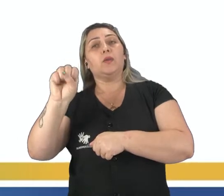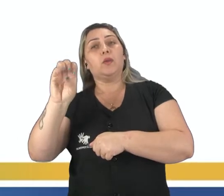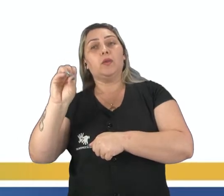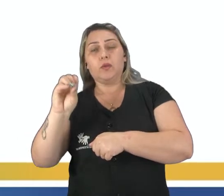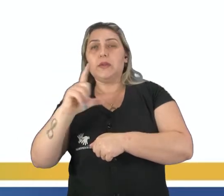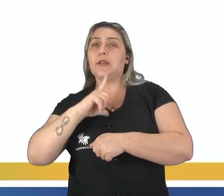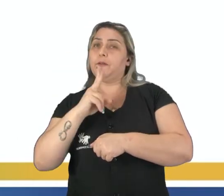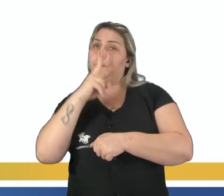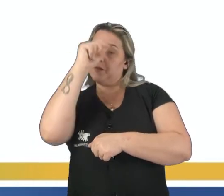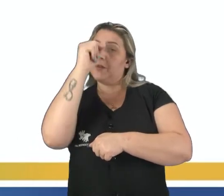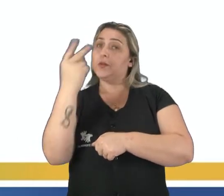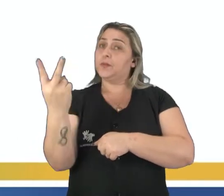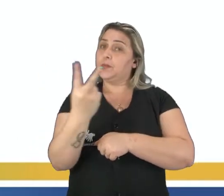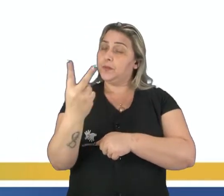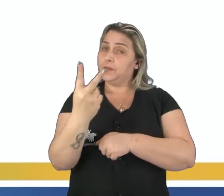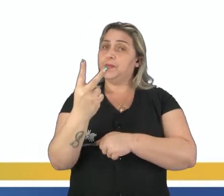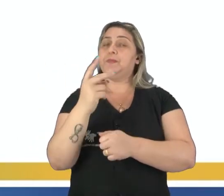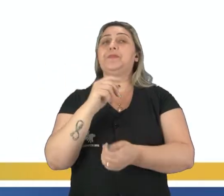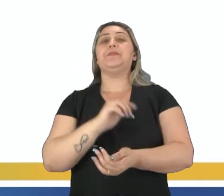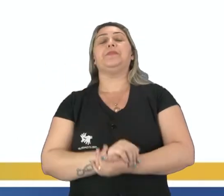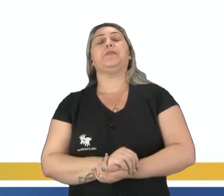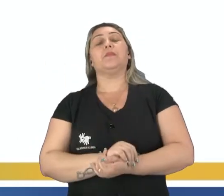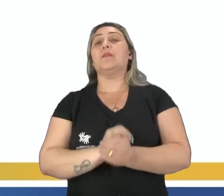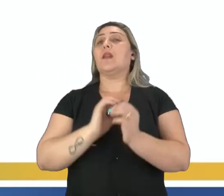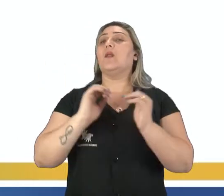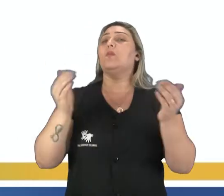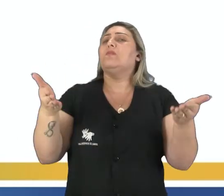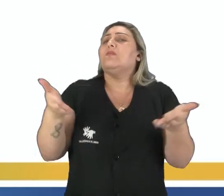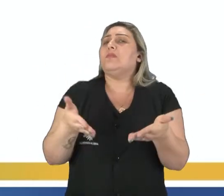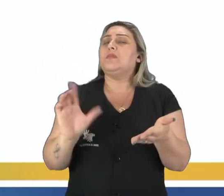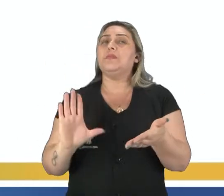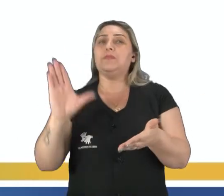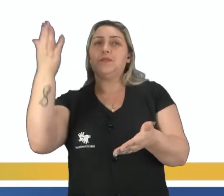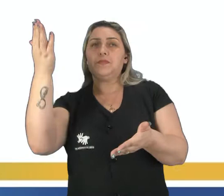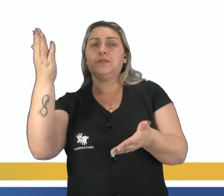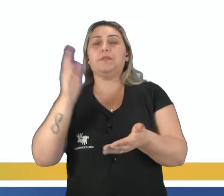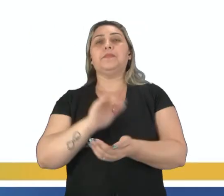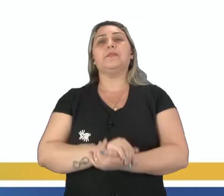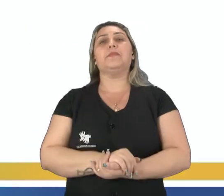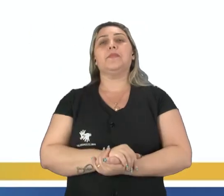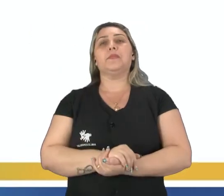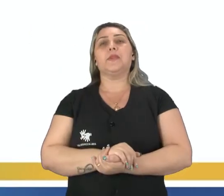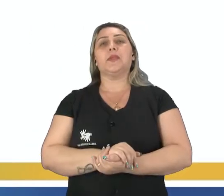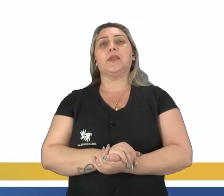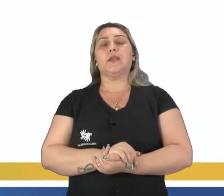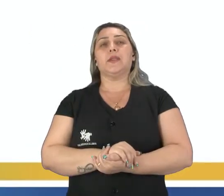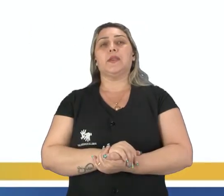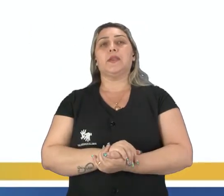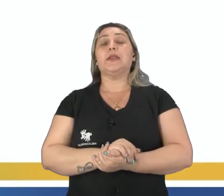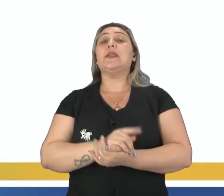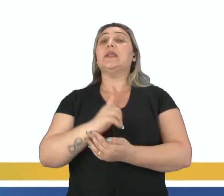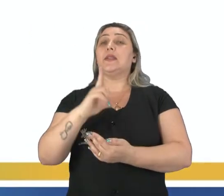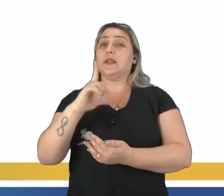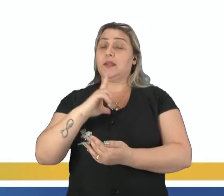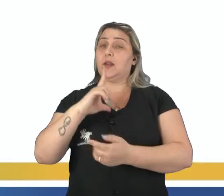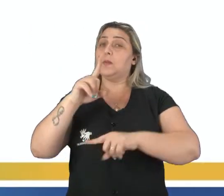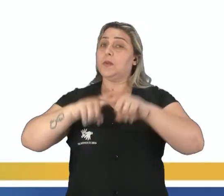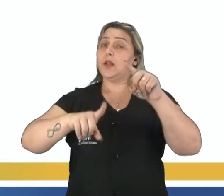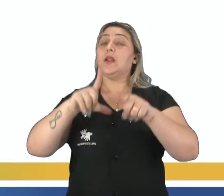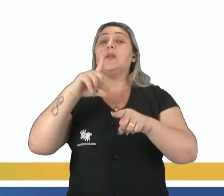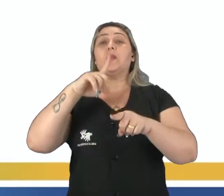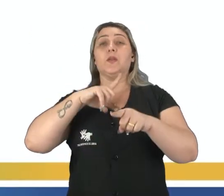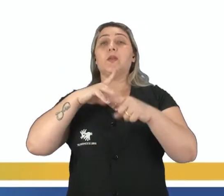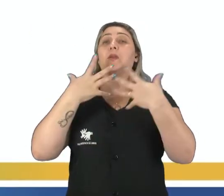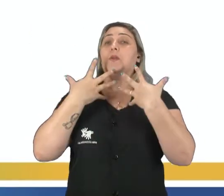entre essas moléculas que mantém essa coesão. Agora, o que acontece? Quando o corpo ele recebe calor, e eu